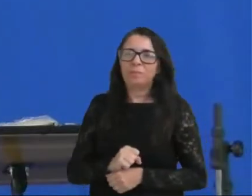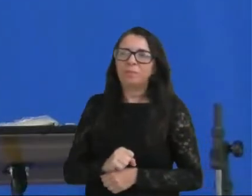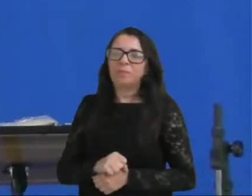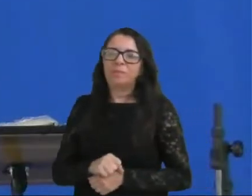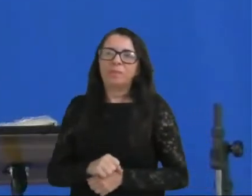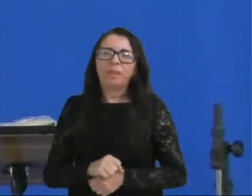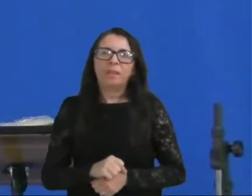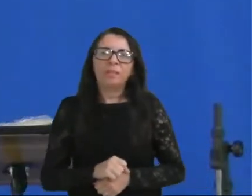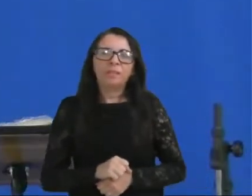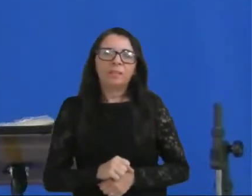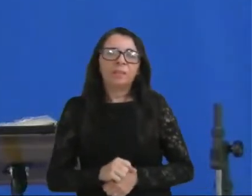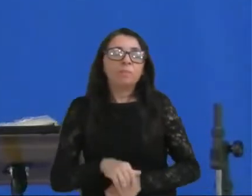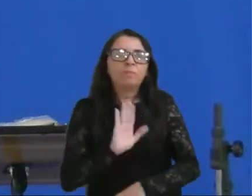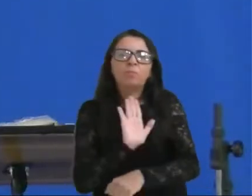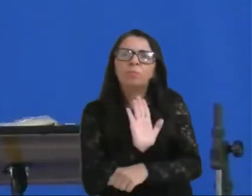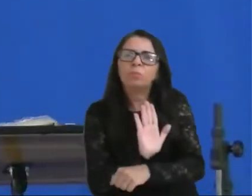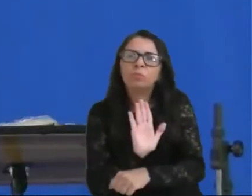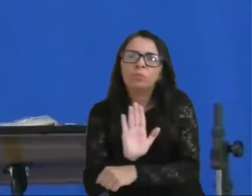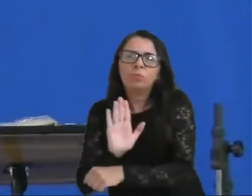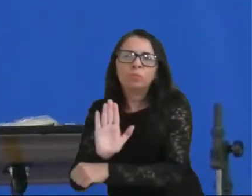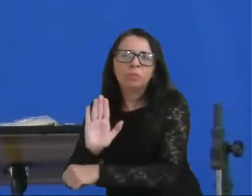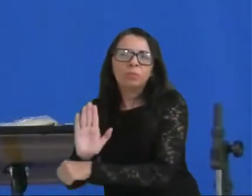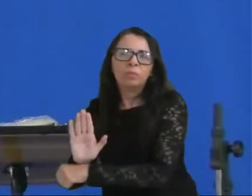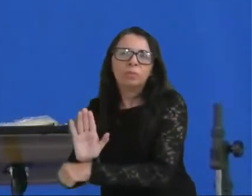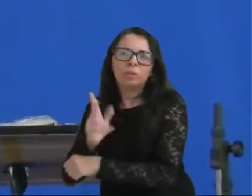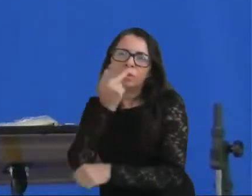amava, uma igreja que cuidava.